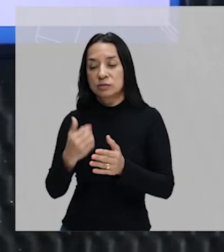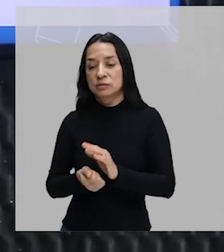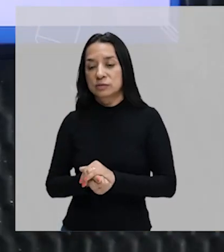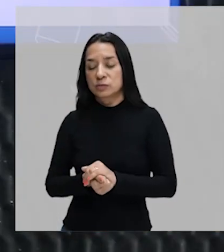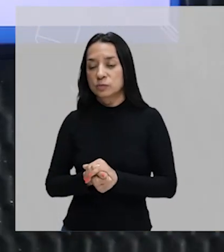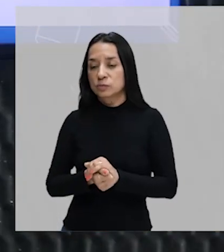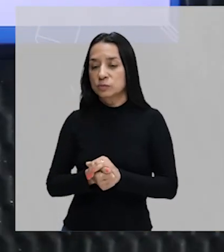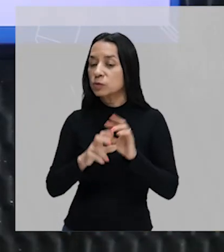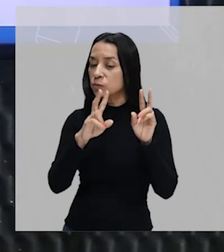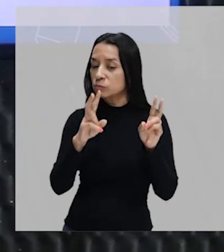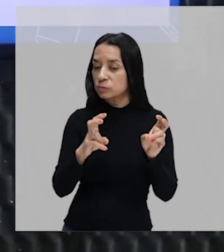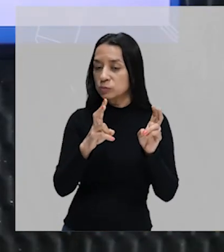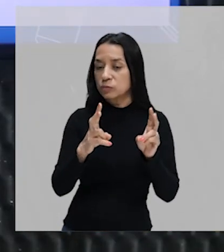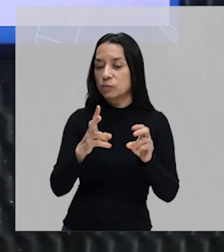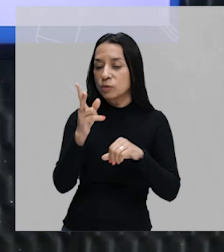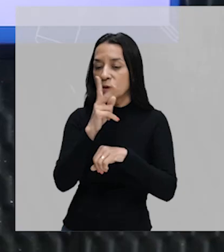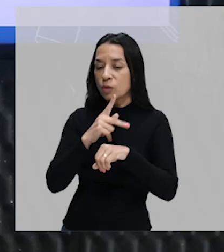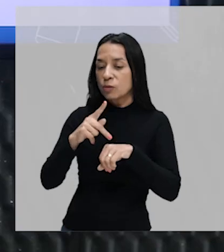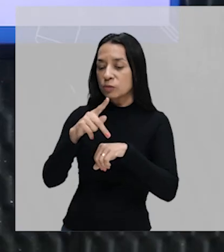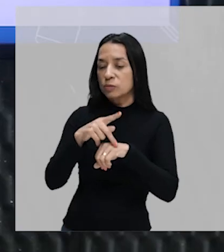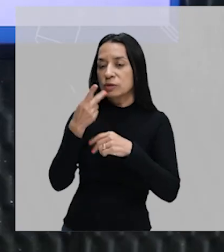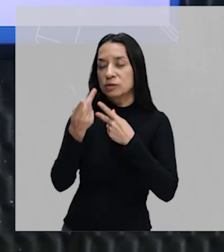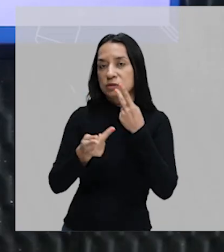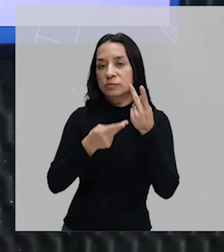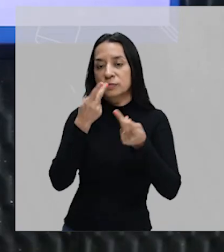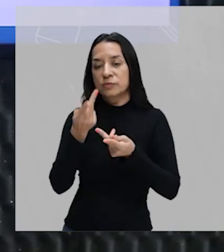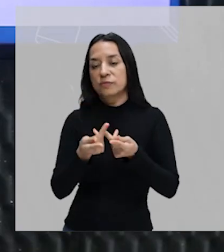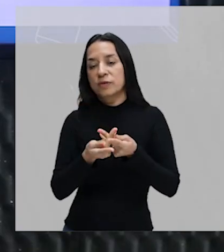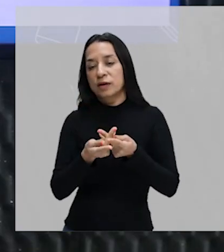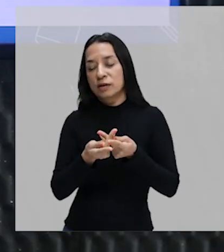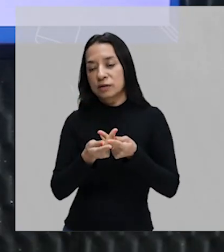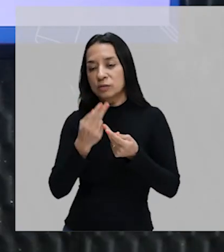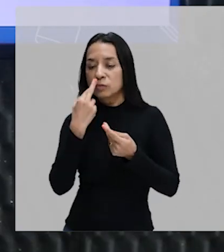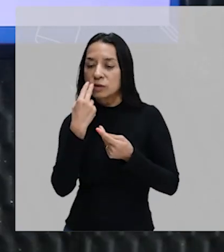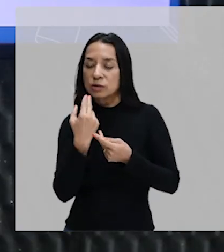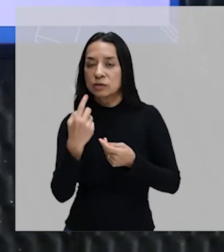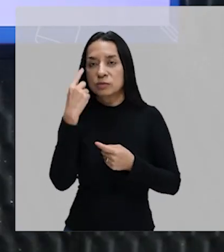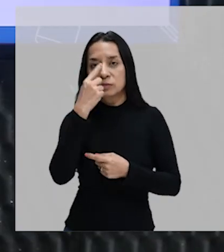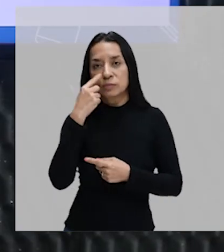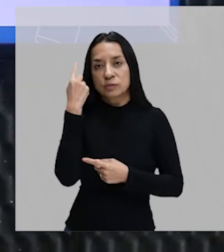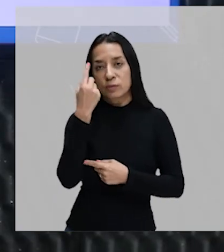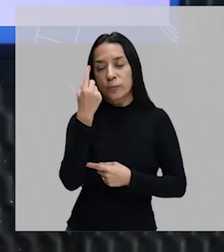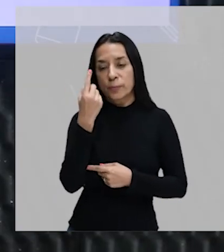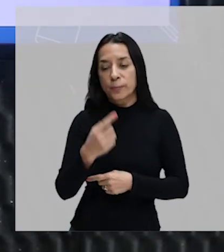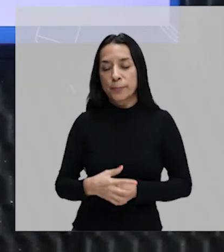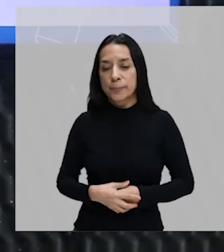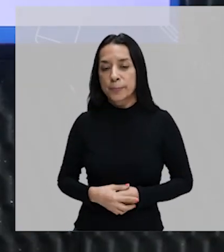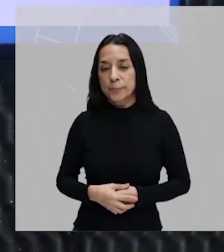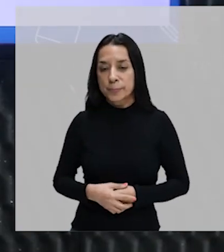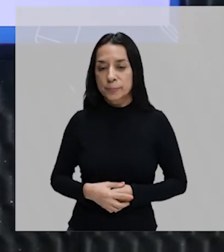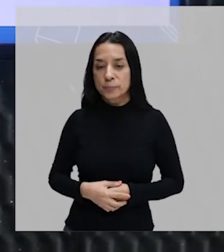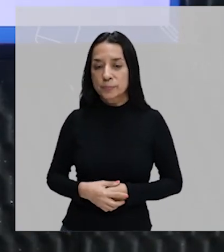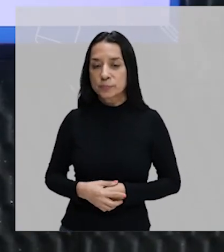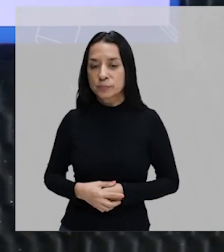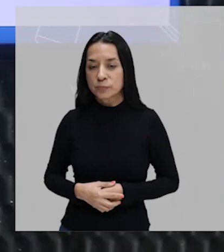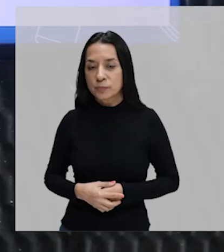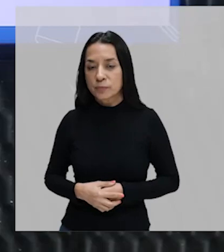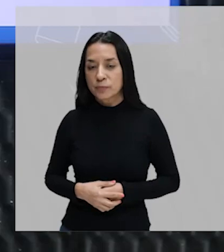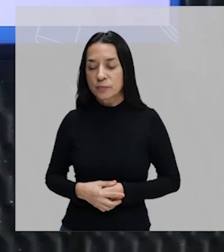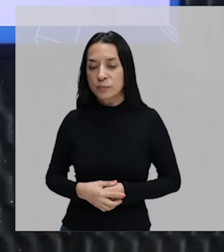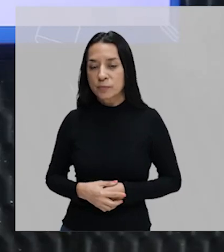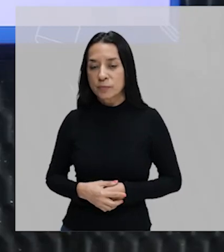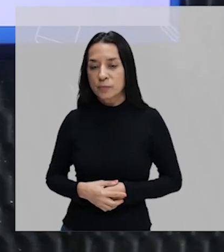sobre os países que falam o espanhol, que têm o espanhol como língua mãe. O feminino